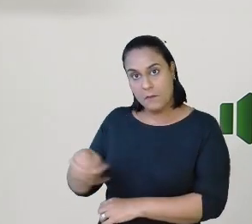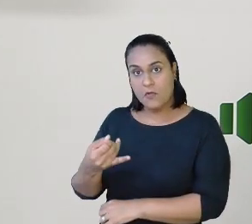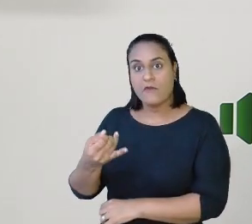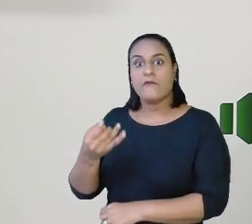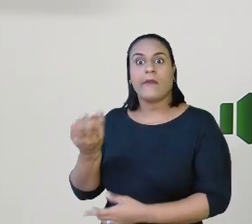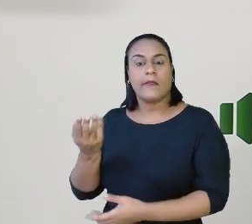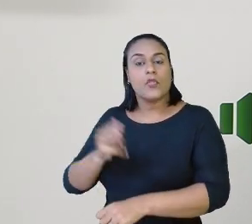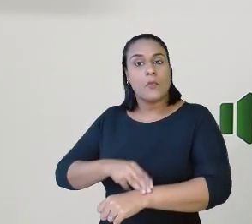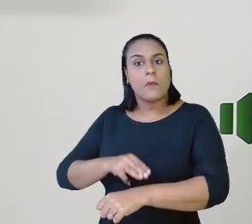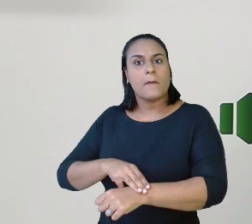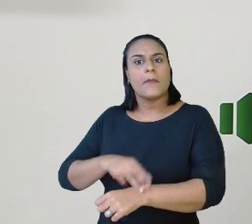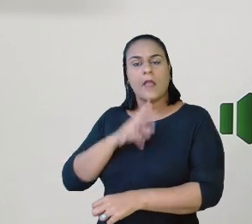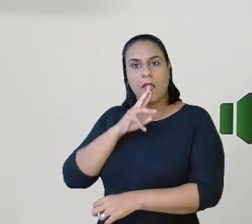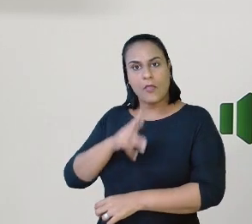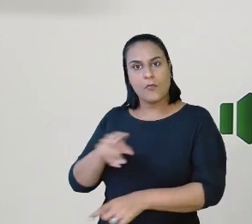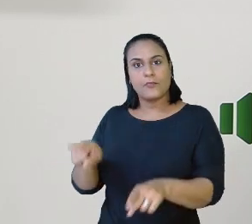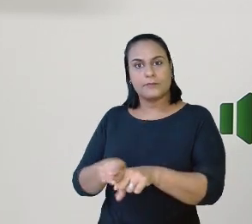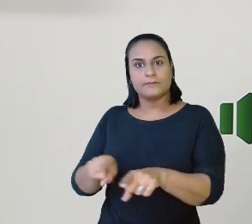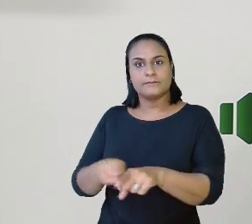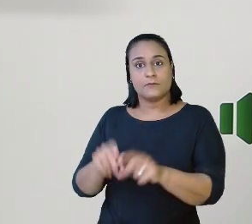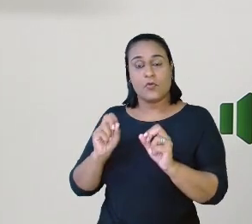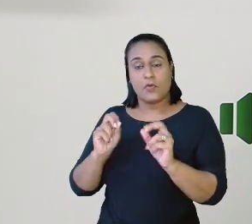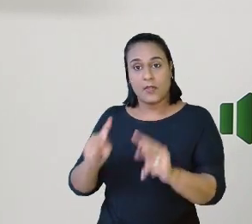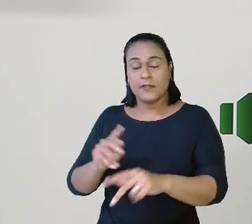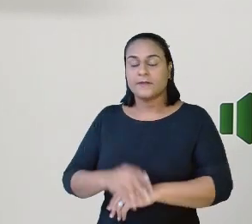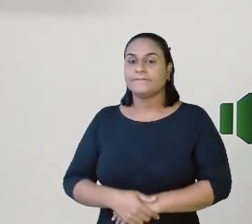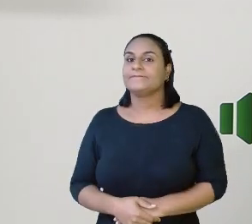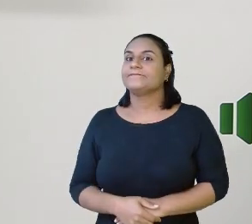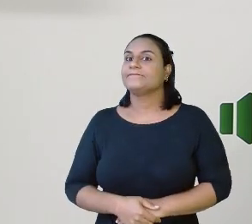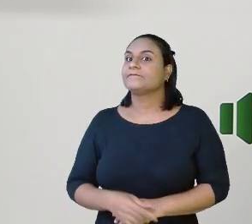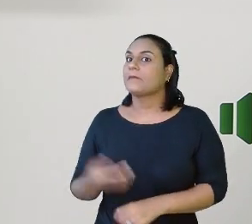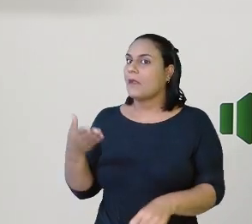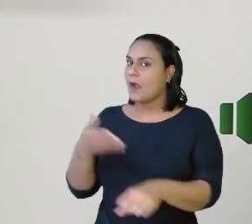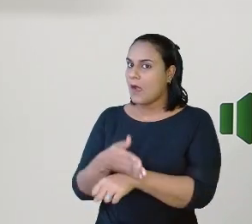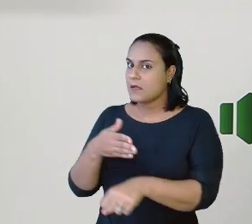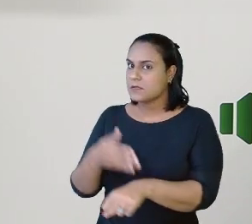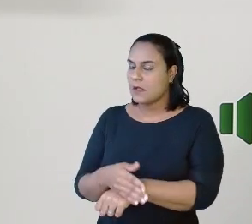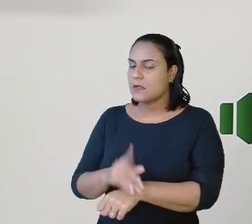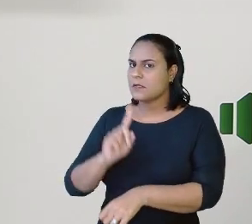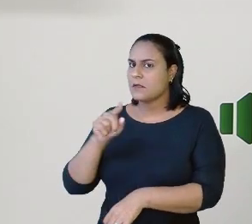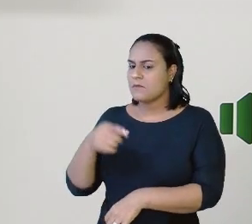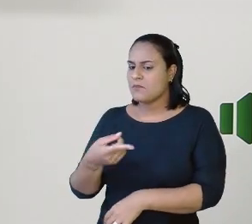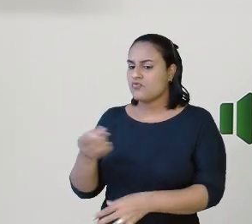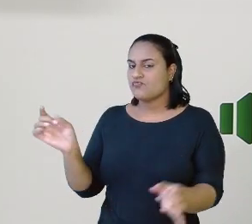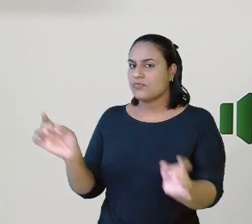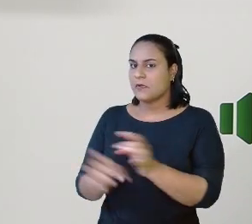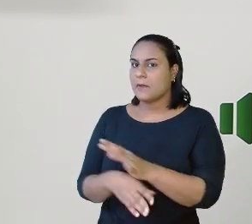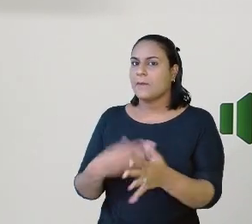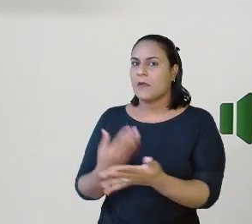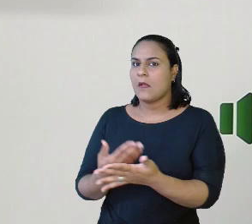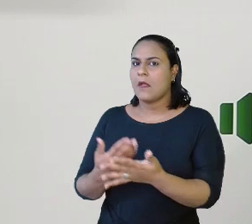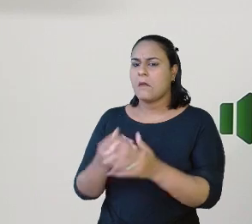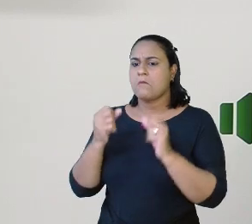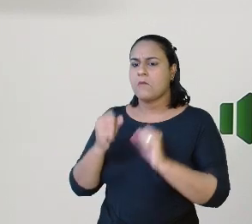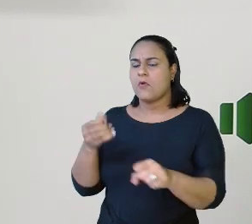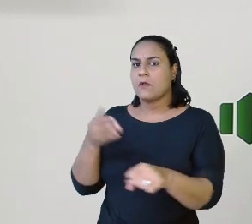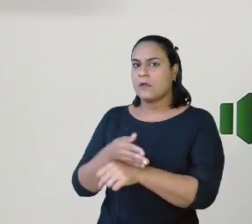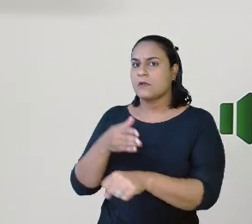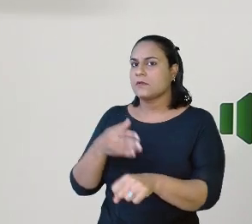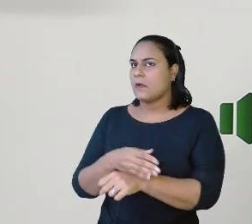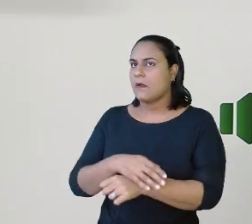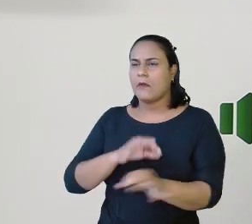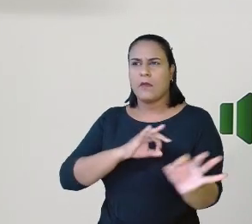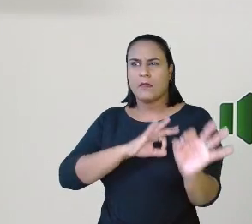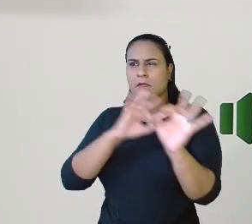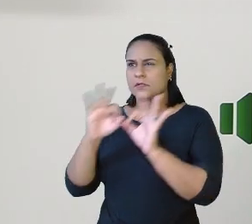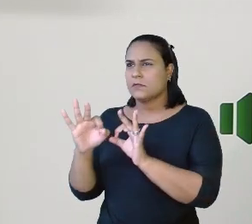momento lá e responde também. Massa? Então, vai lá. Depois que terminar a aula, você pode acessar nossas aulas, rever quantas vezes